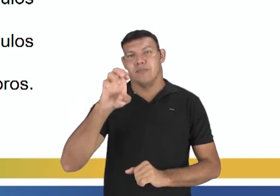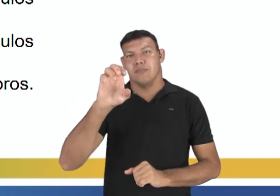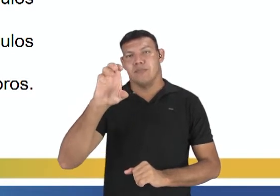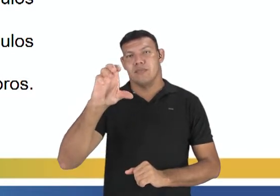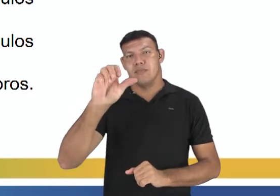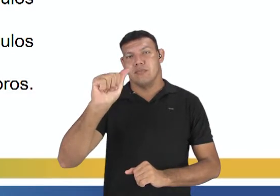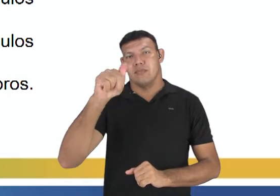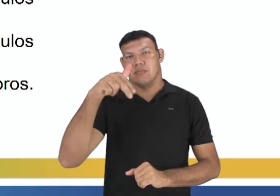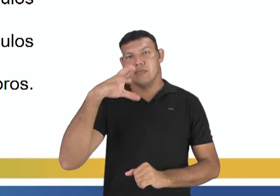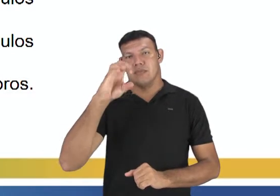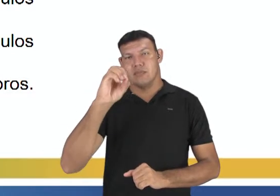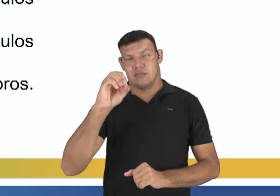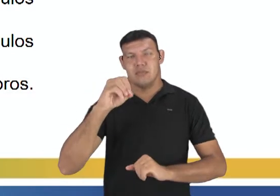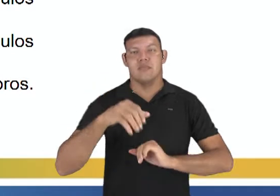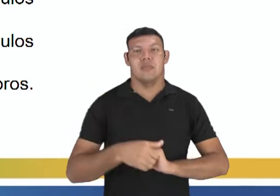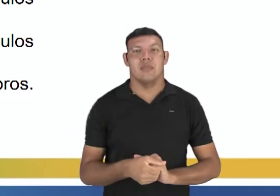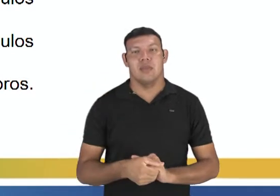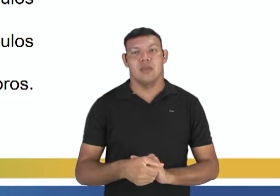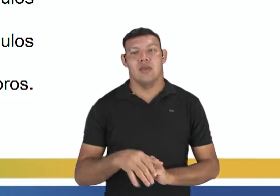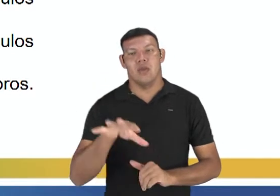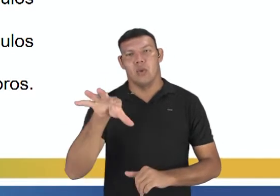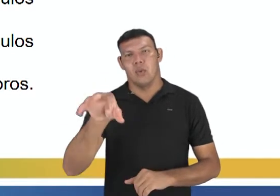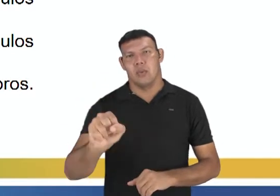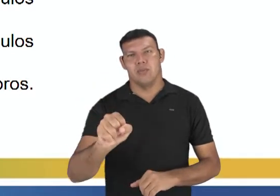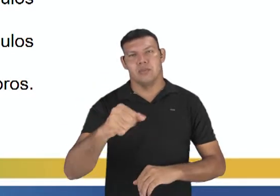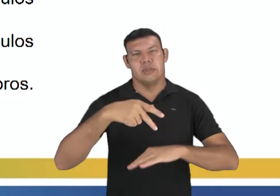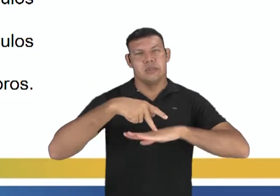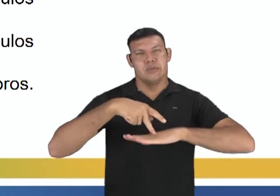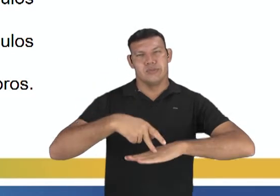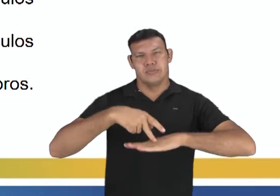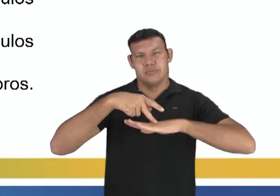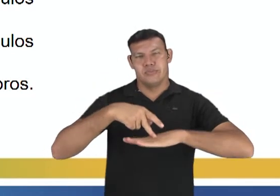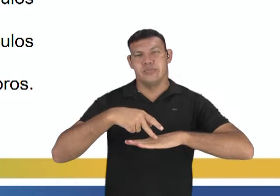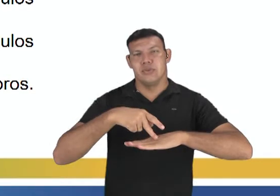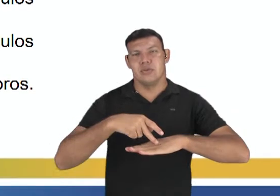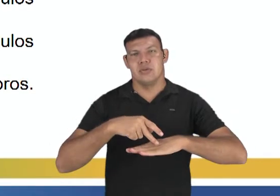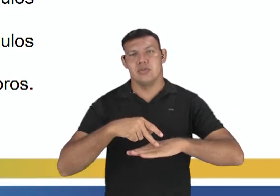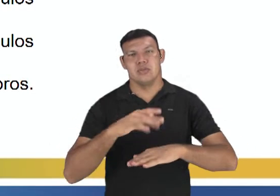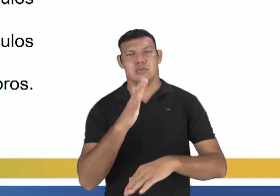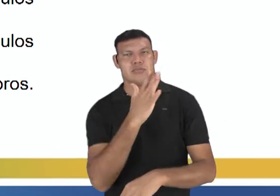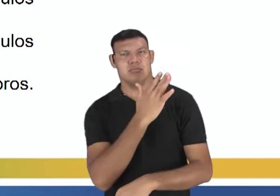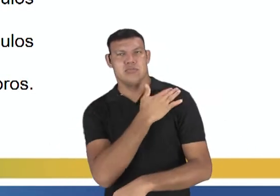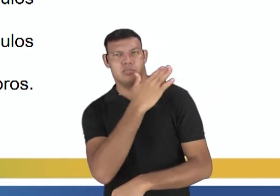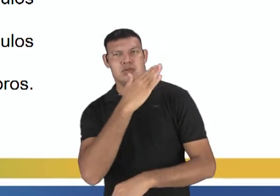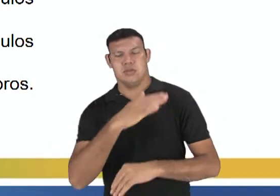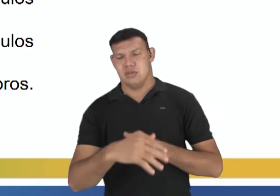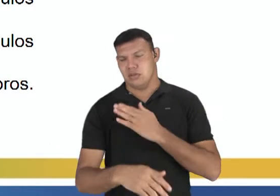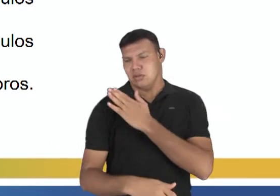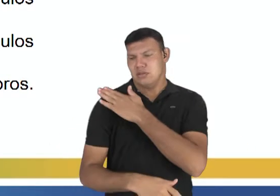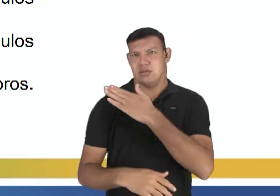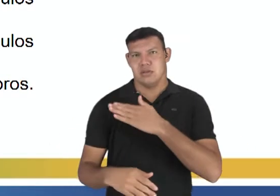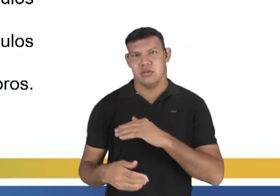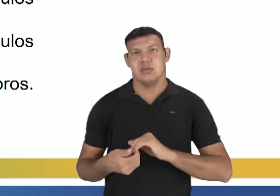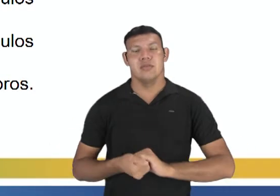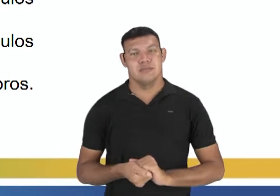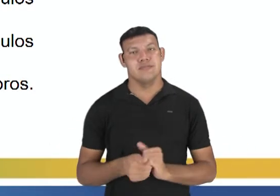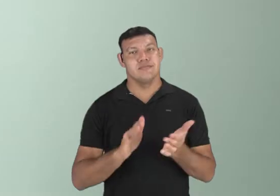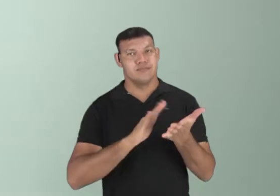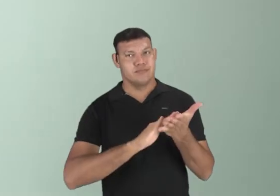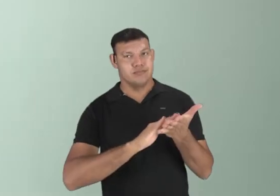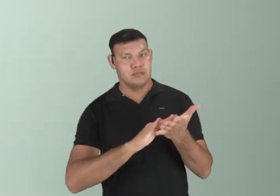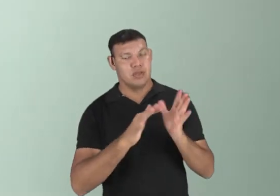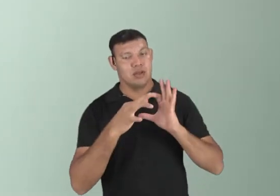perceber estímulos mecânicos, como a pressão e o toque, então eles estão ligados à nossa pele, né, ao nosso tato. E